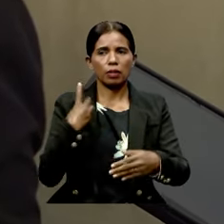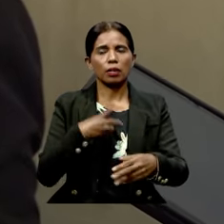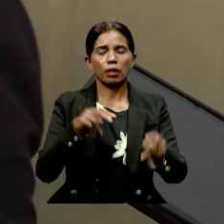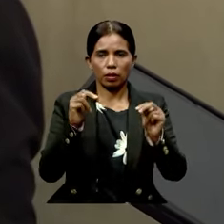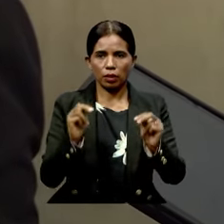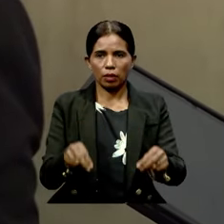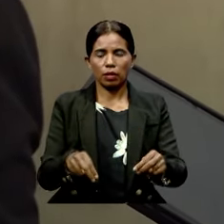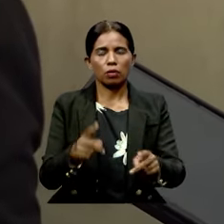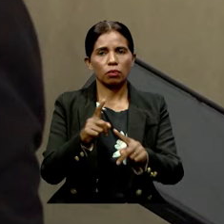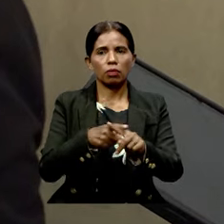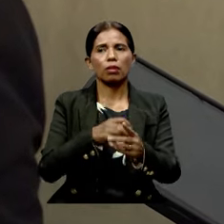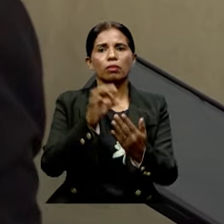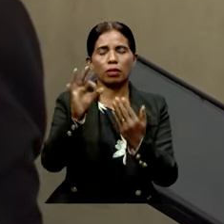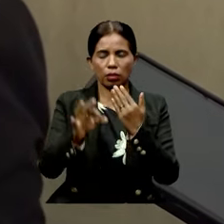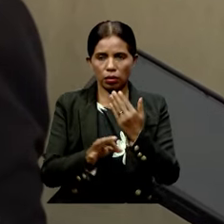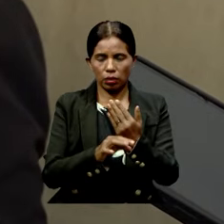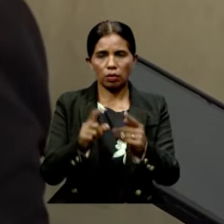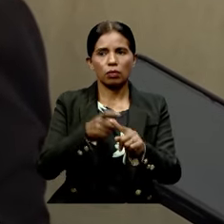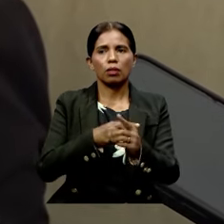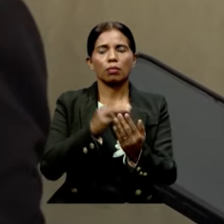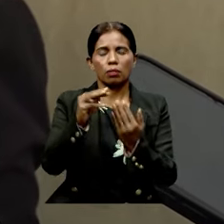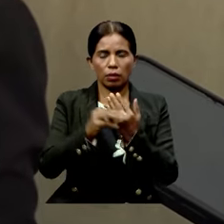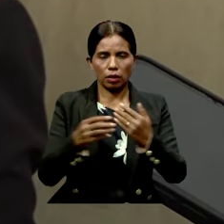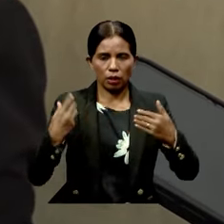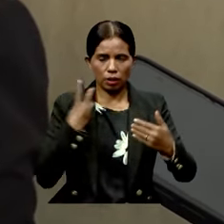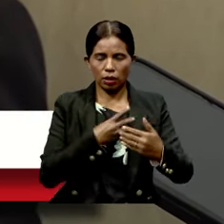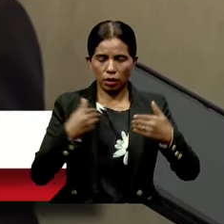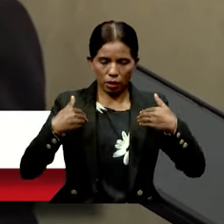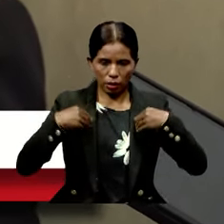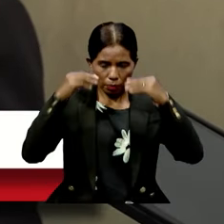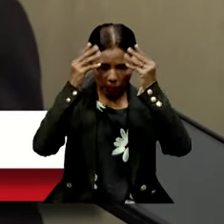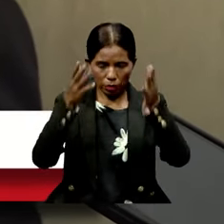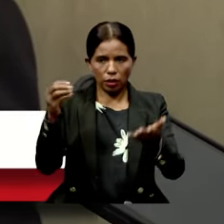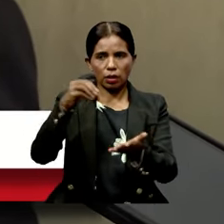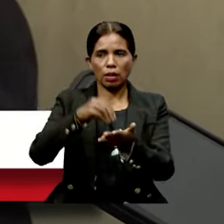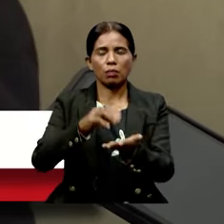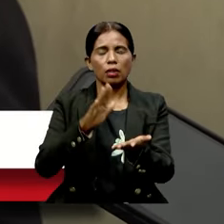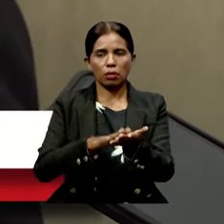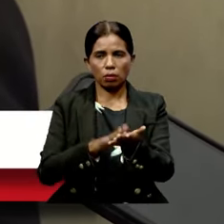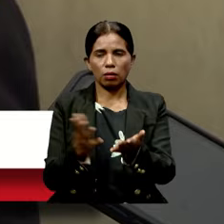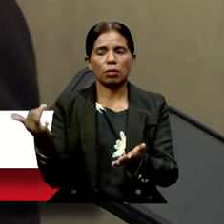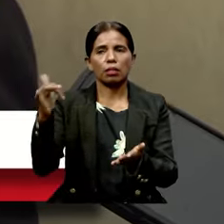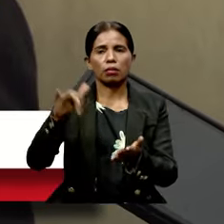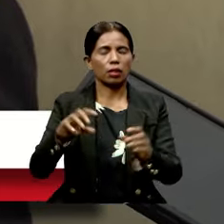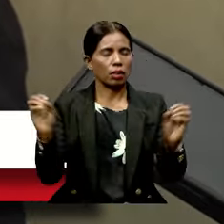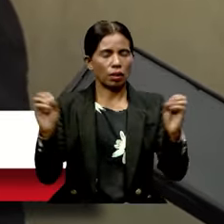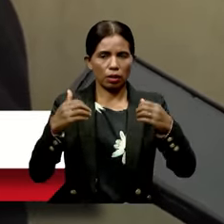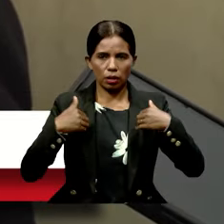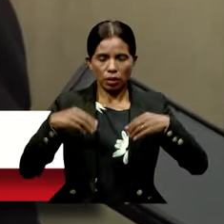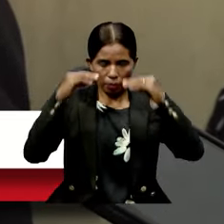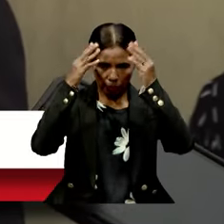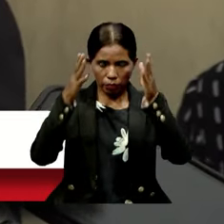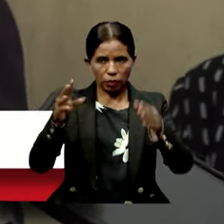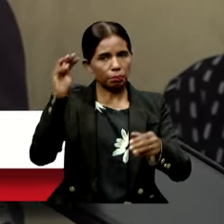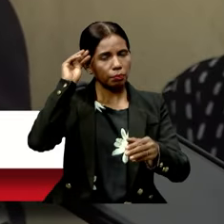é fulano de fevereiro ou fulano de março, né, e já no professor, ato localiza para a escola Cernebema, falta de professores.